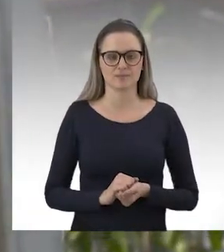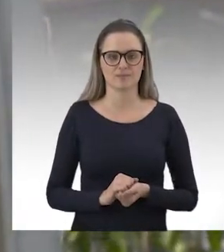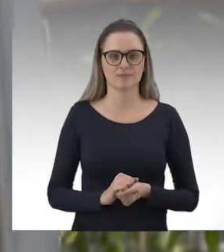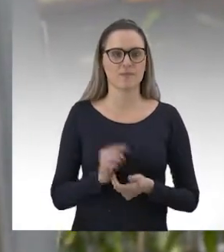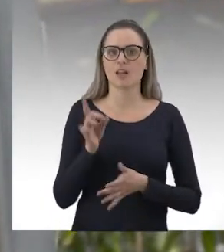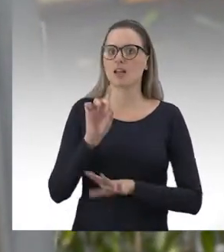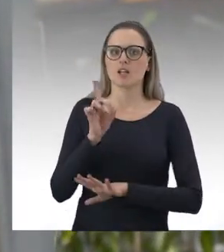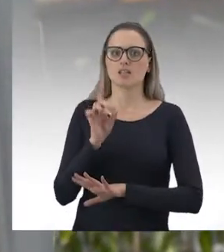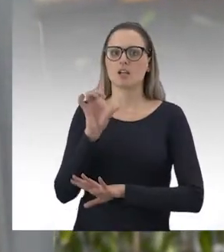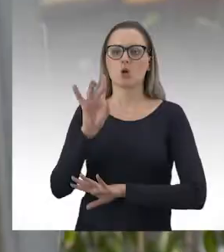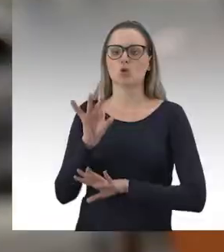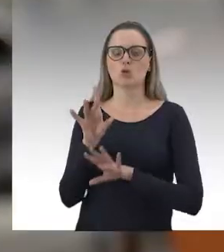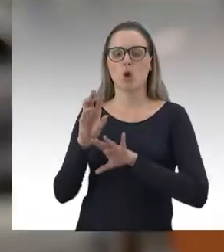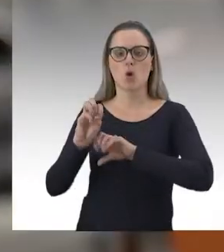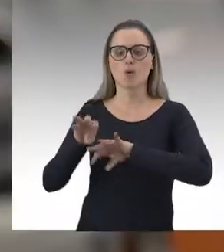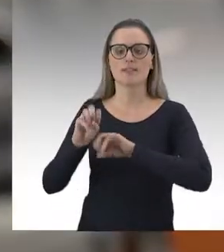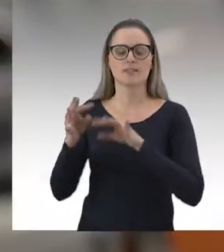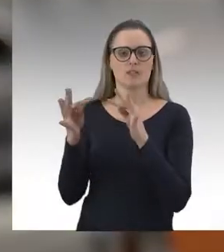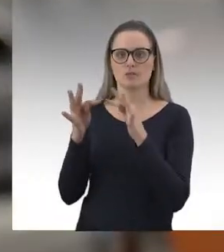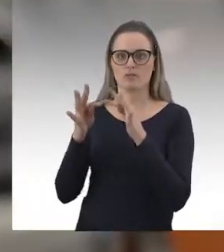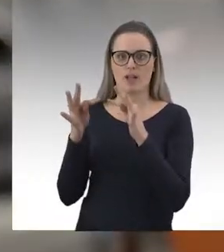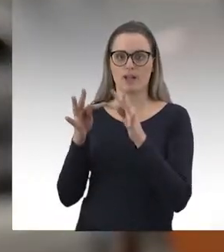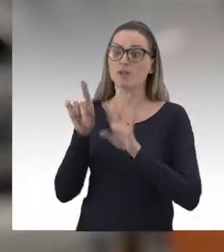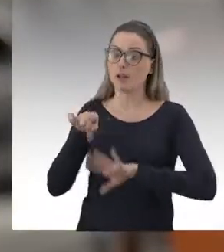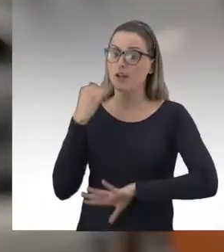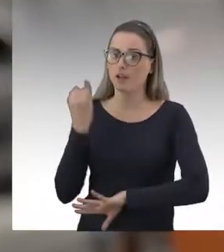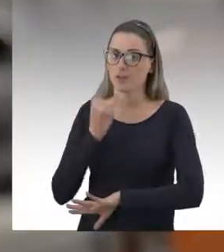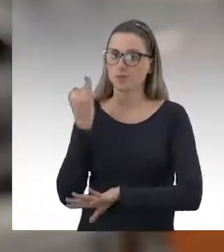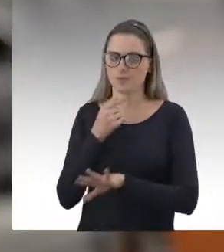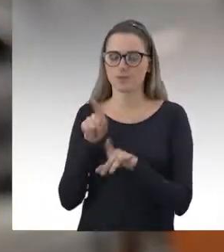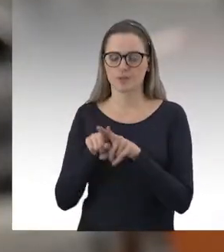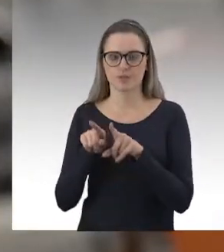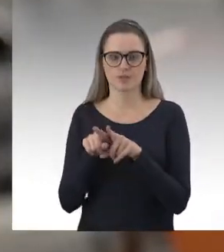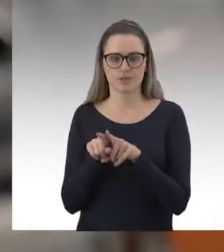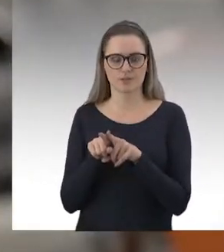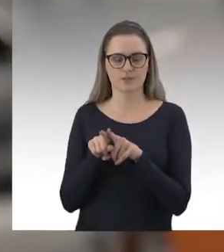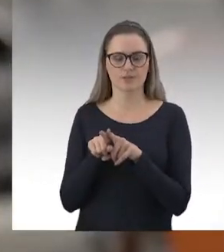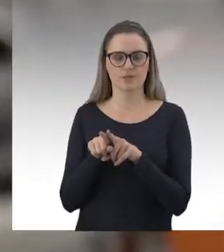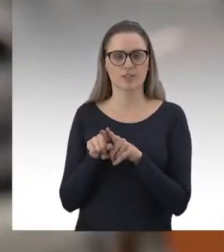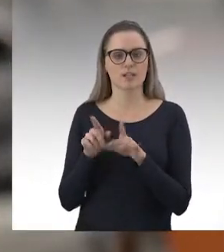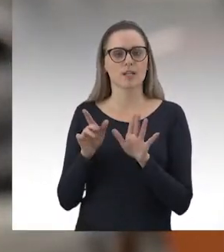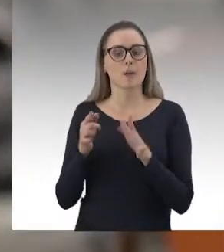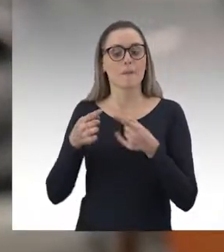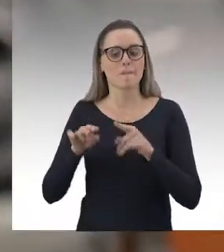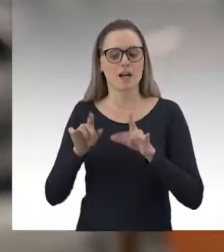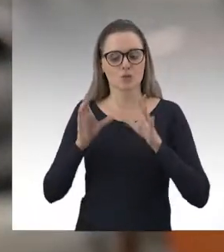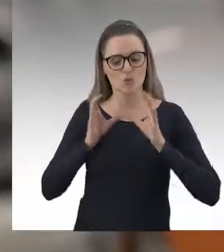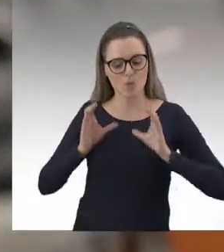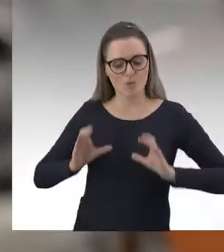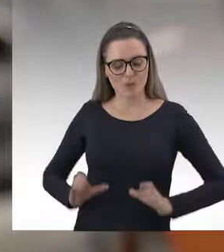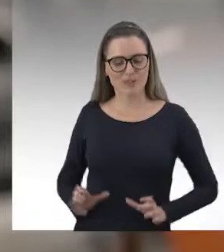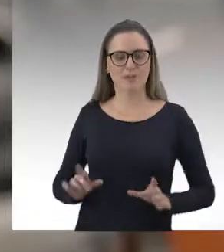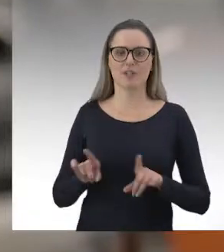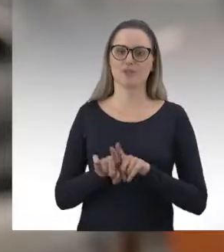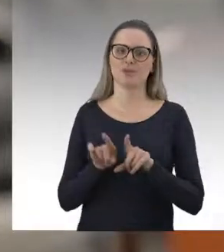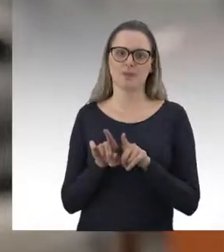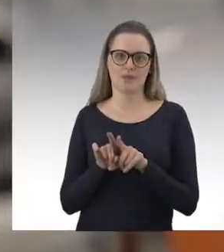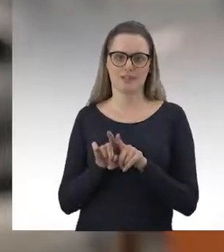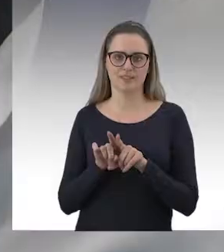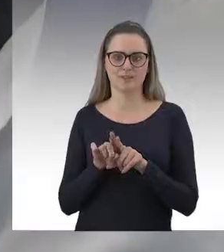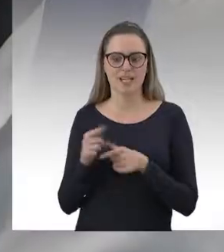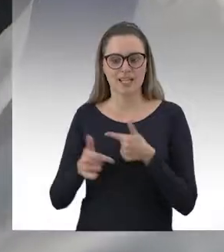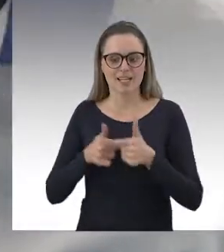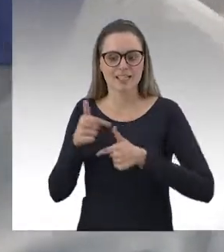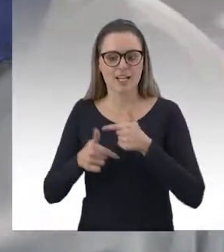Não é só a parte técnica, esta aí ela é muito importante, mas o comportamental é importante, trabalhar em cima disso.